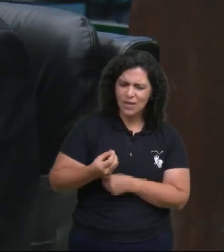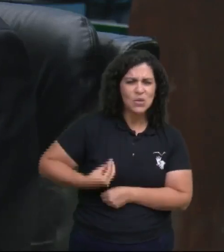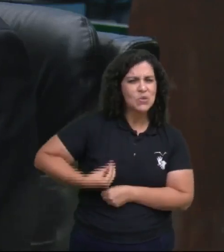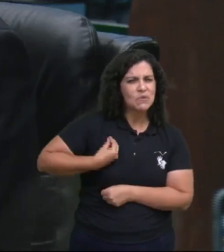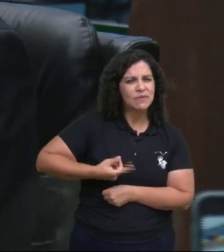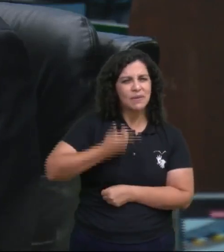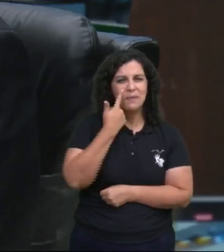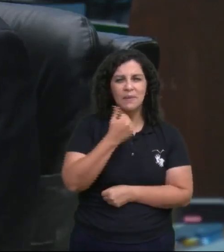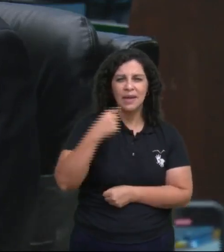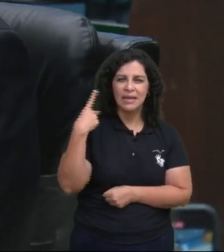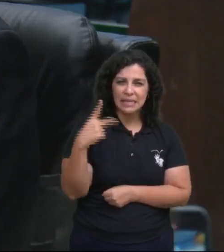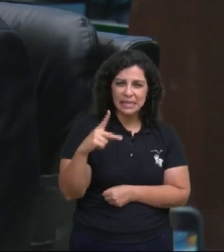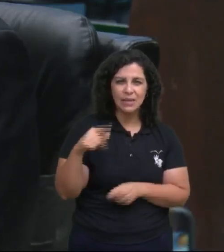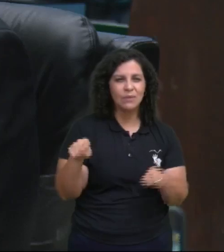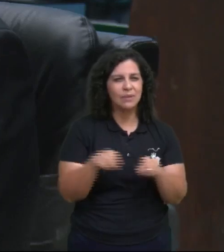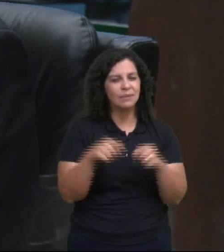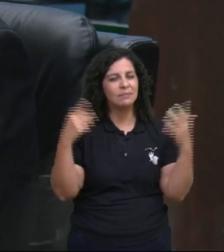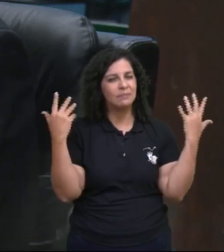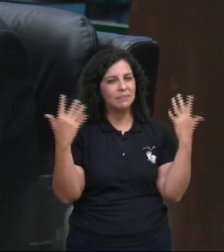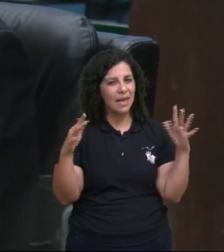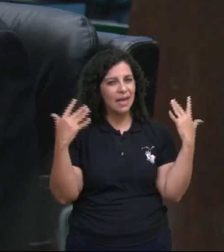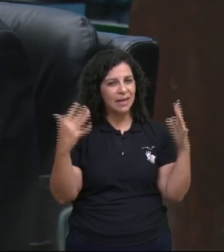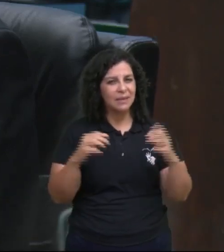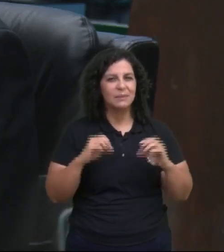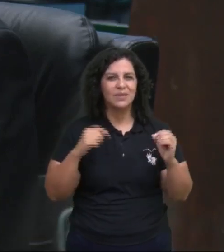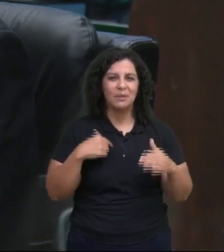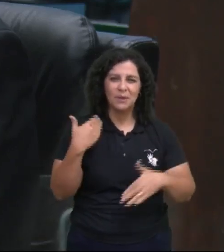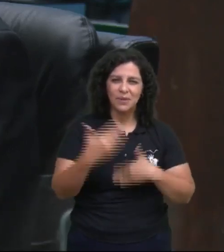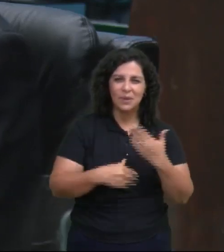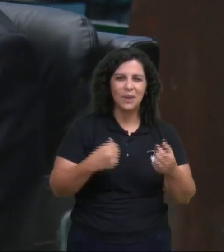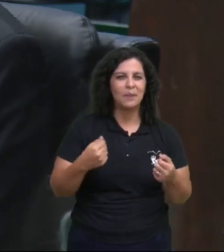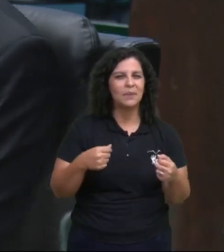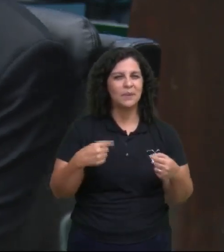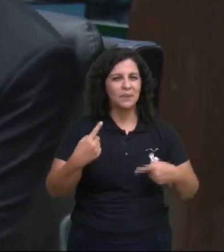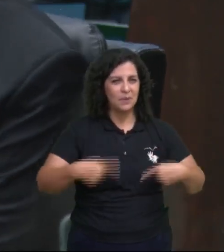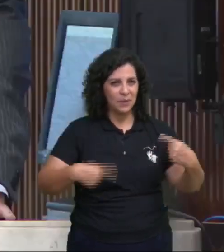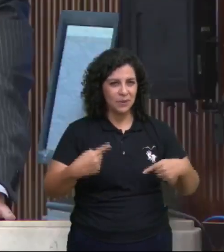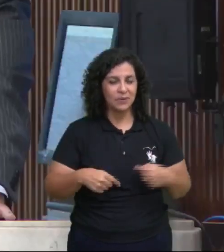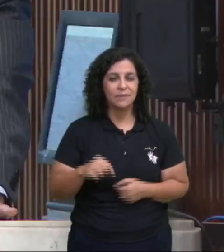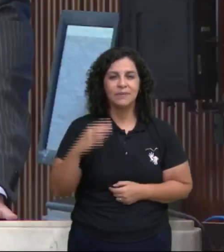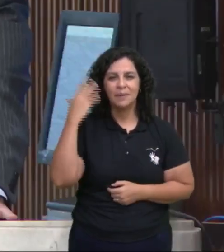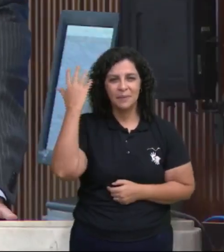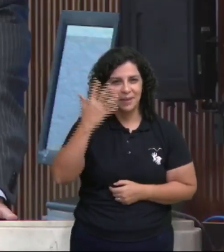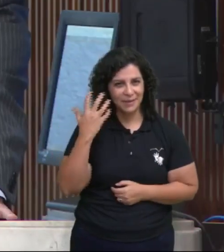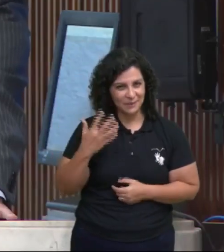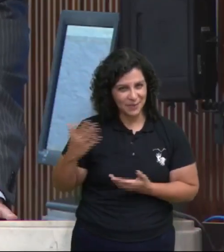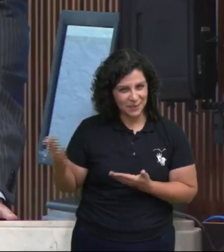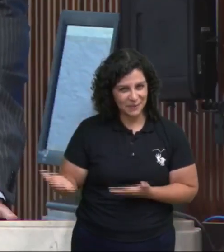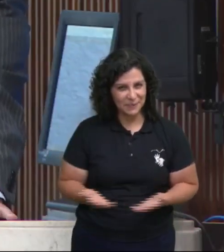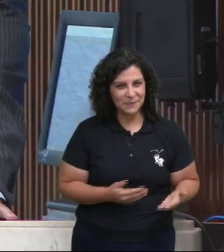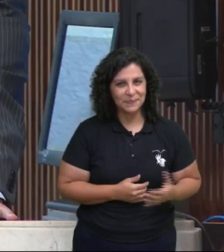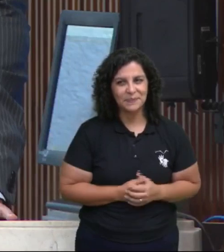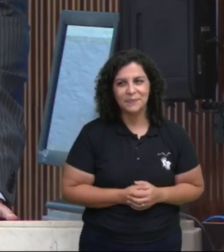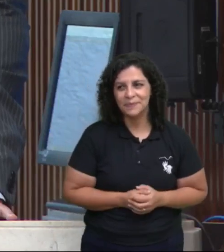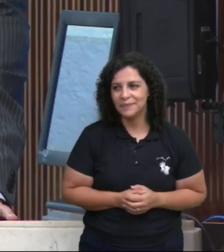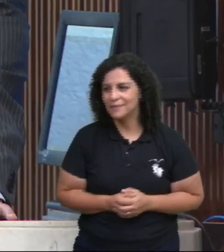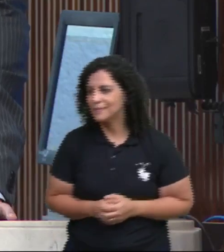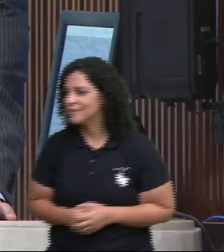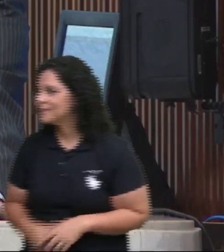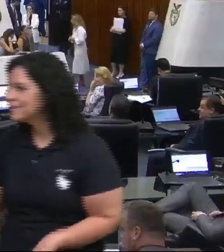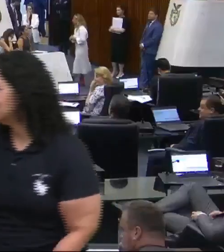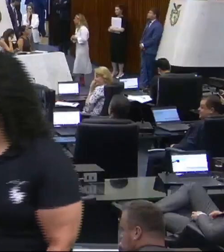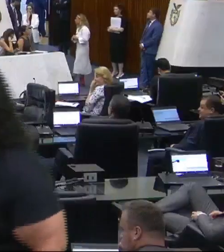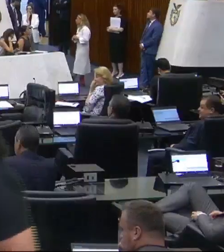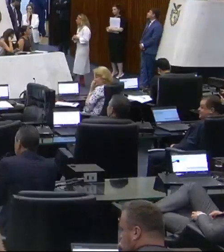seu pai e parabéns por sua caminhada política. Maria Vitória. Gostaria também,